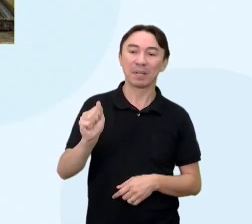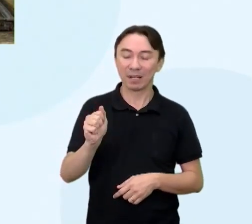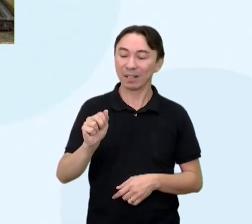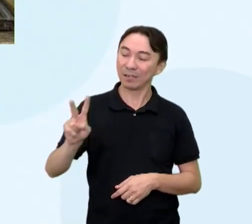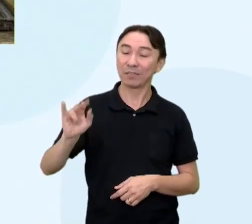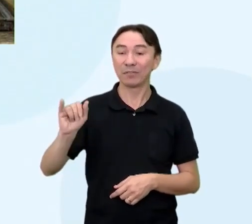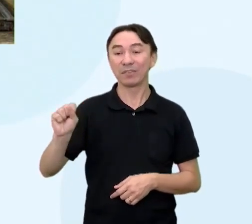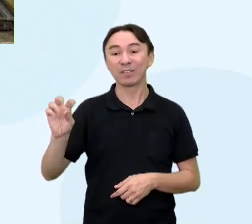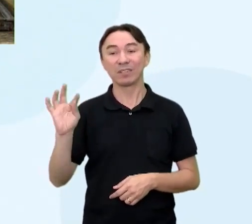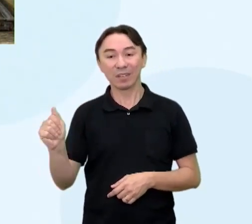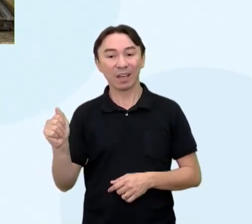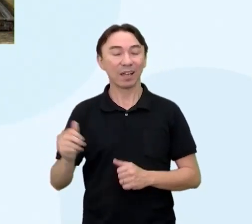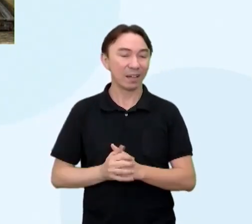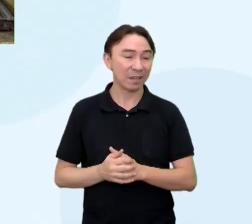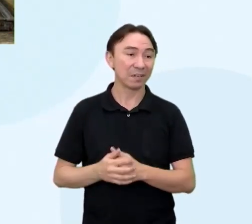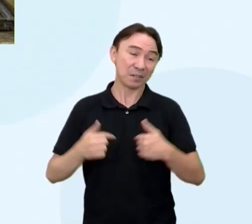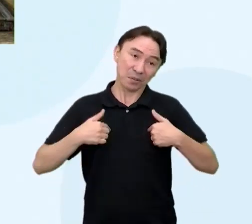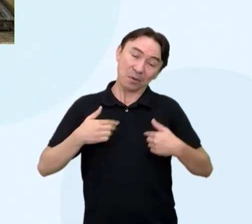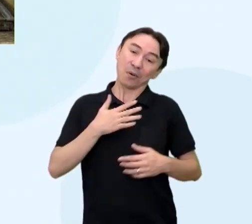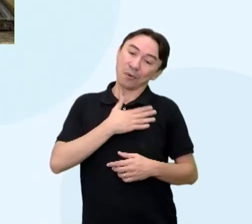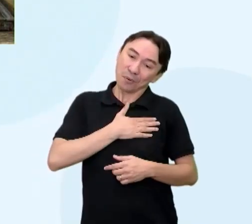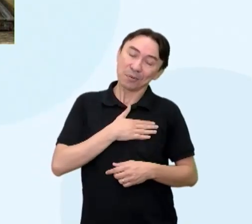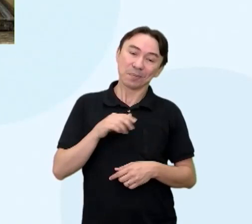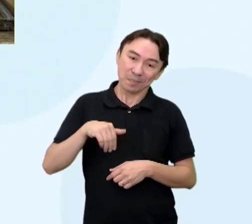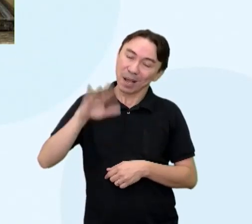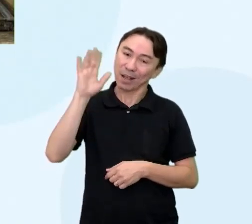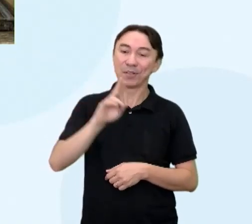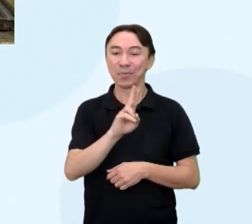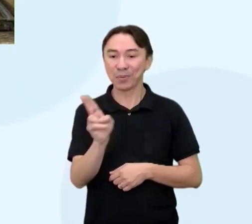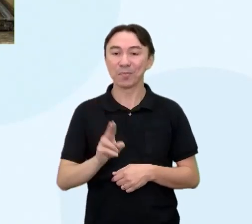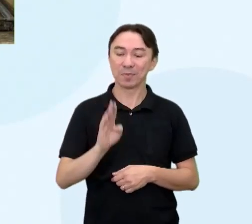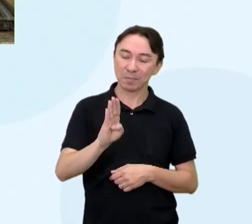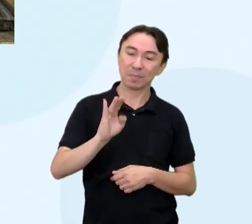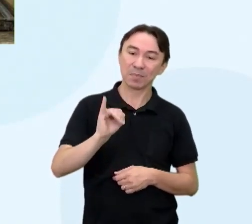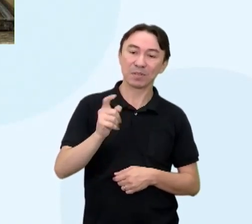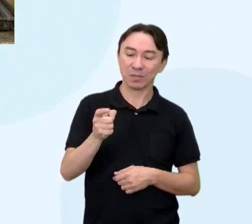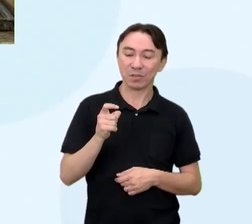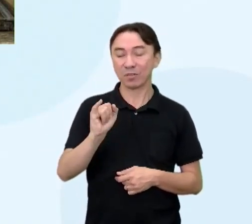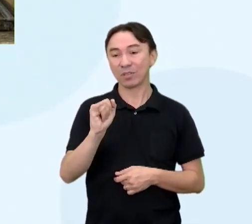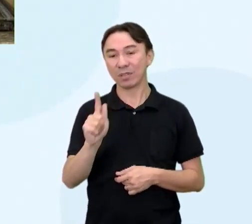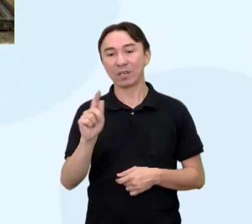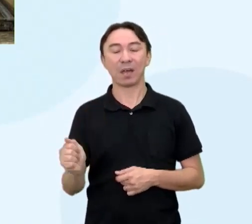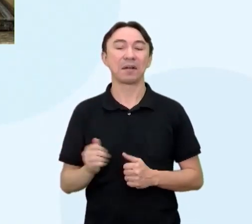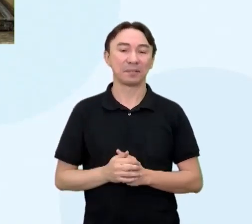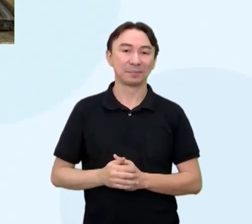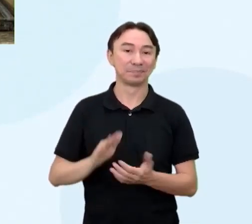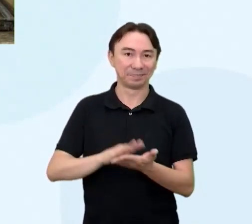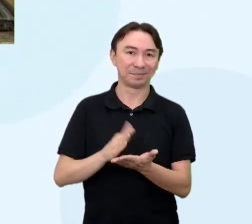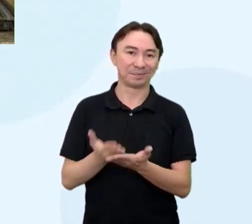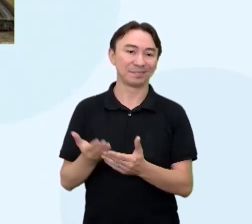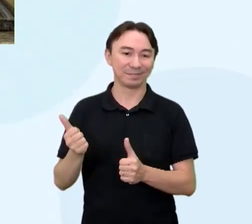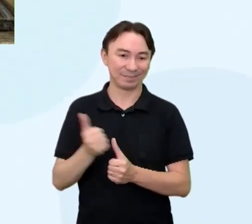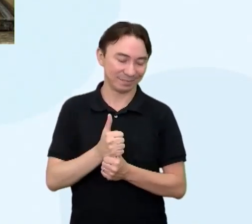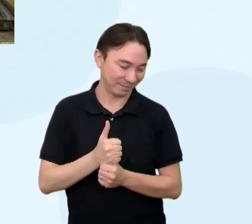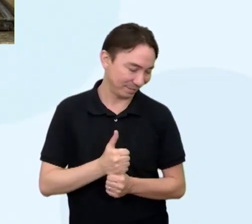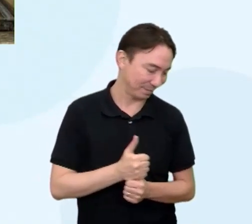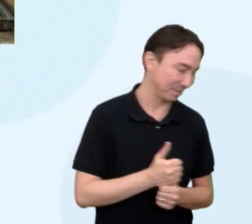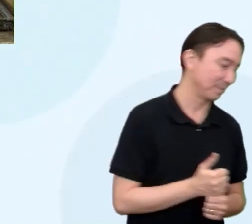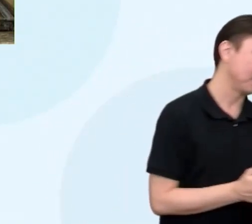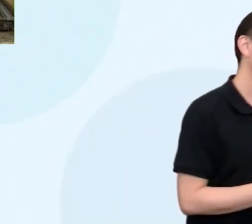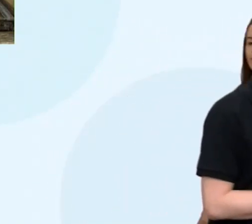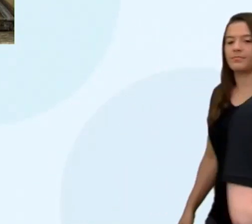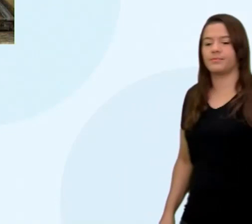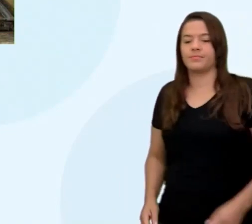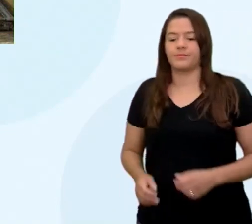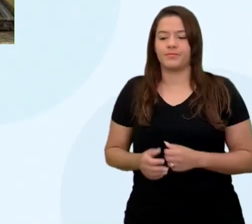Bexiga. Bexiga. O Bexiga, um bairro aqui da região central de São Paulo. Você conhece o Bexiga,